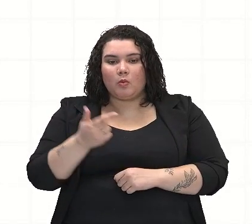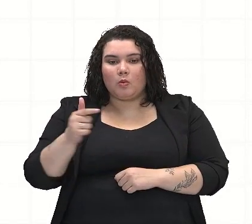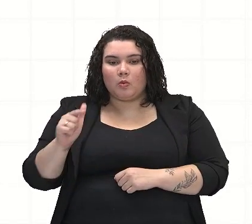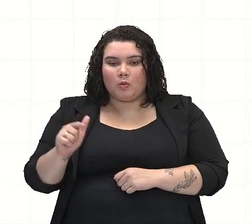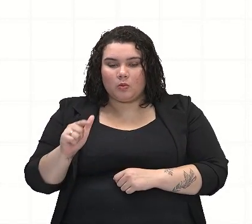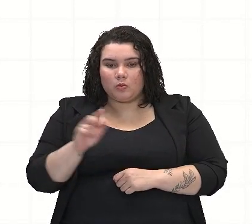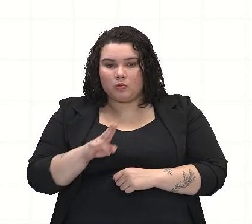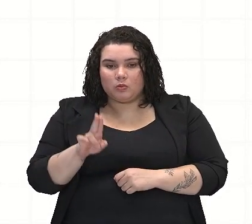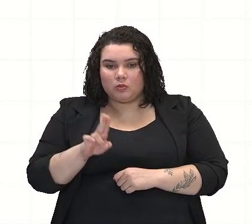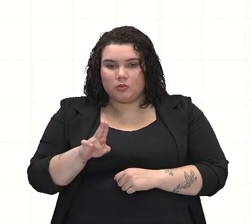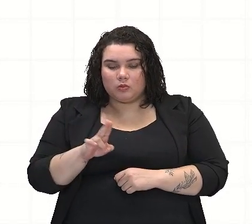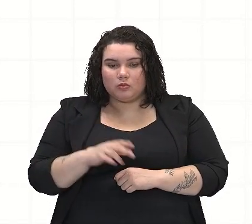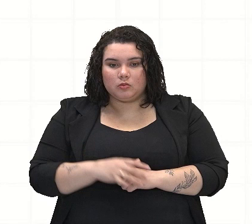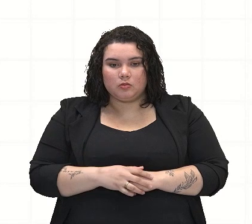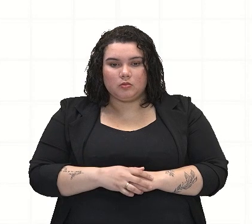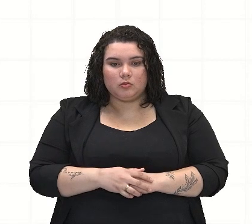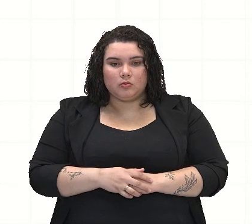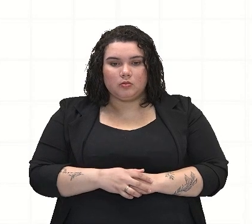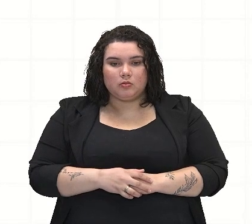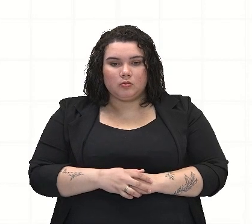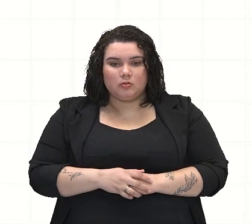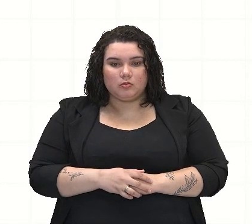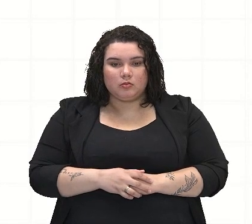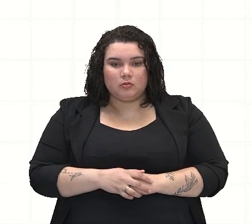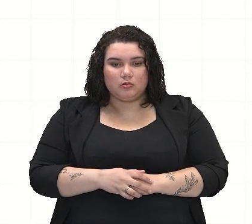ó, vou pegar um outro ponto aqui,